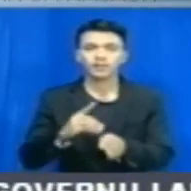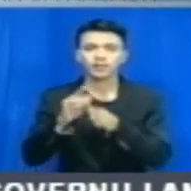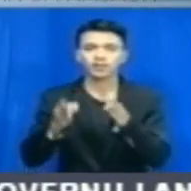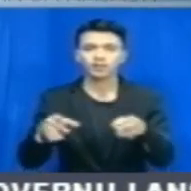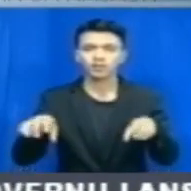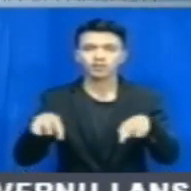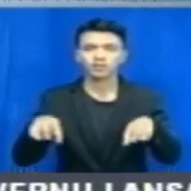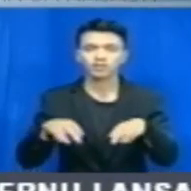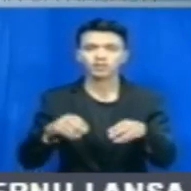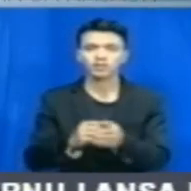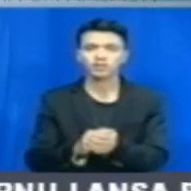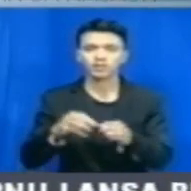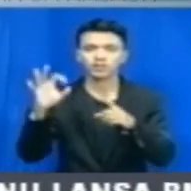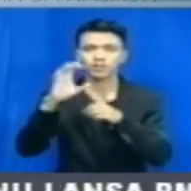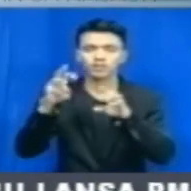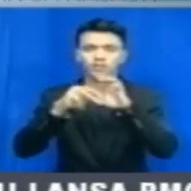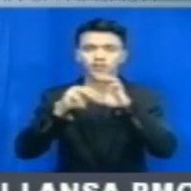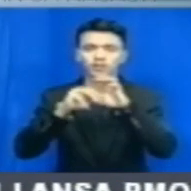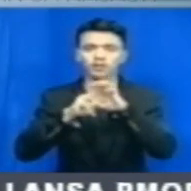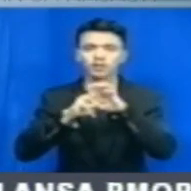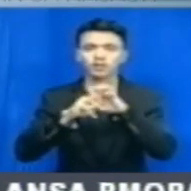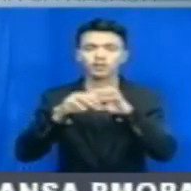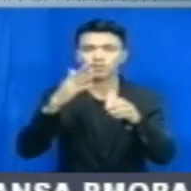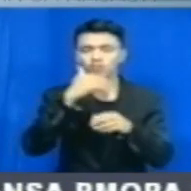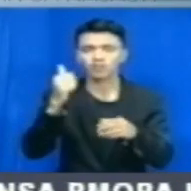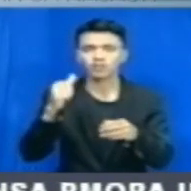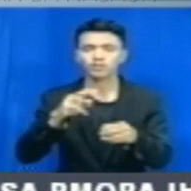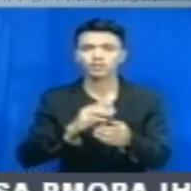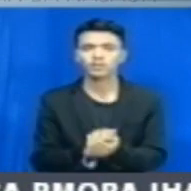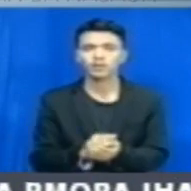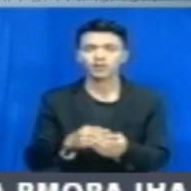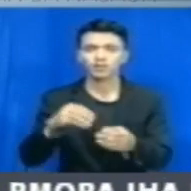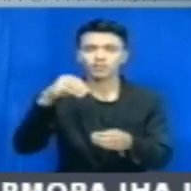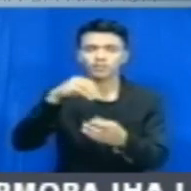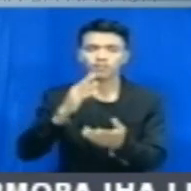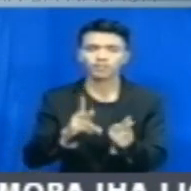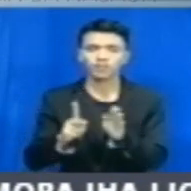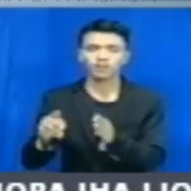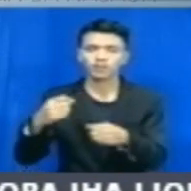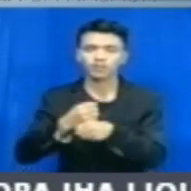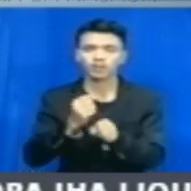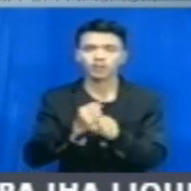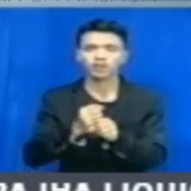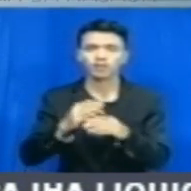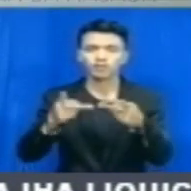Direktur Servisu Municipal Zastan Mercado no Turismo Kovalima planeia atau kria fatin lixo e ha mercado